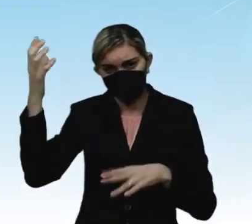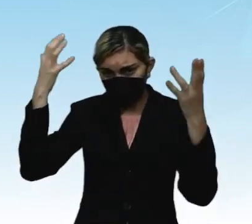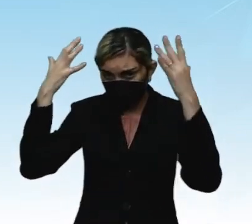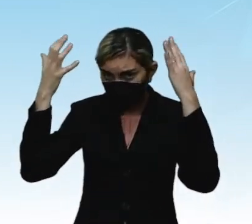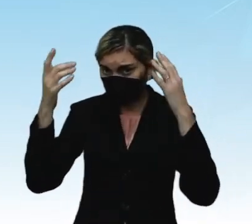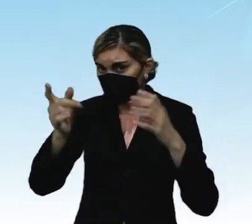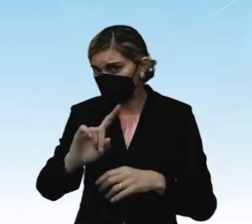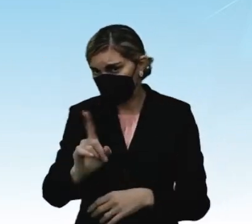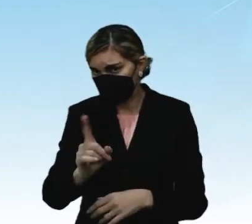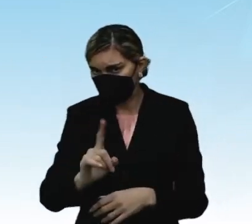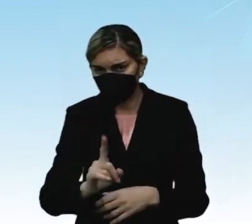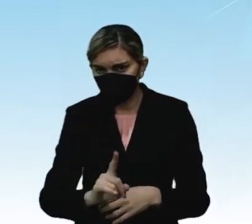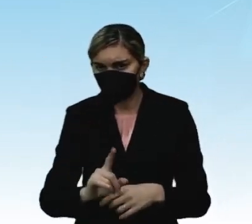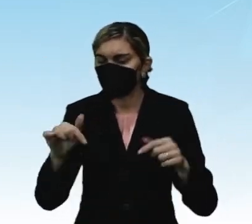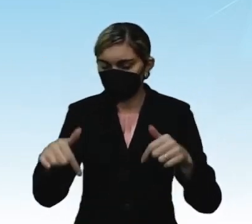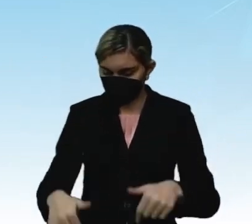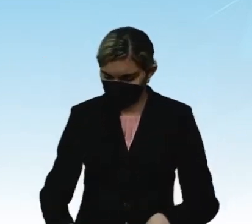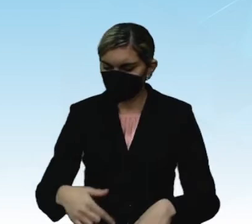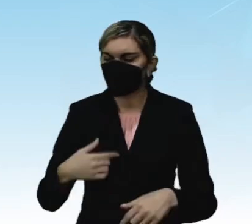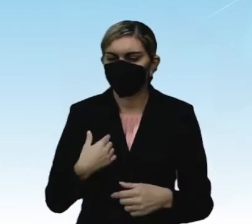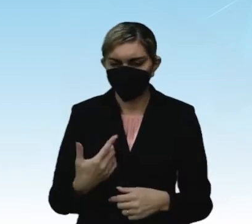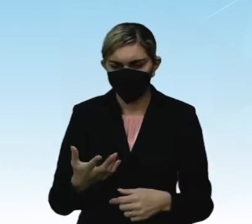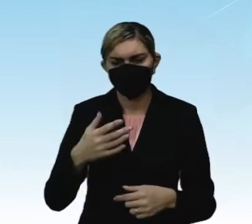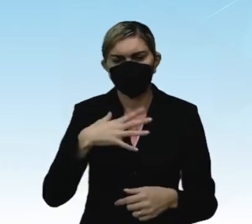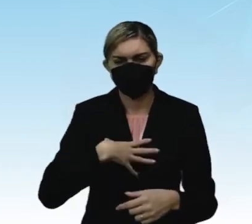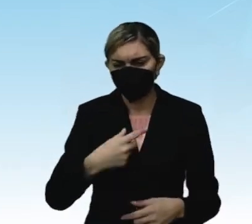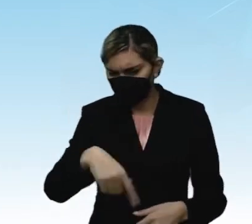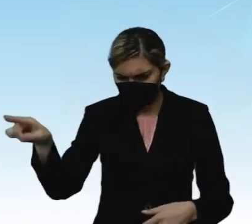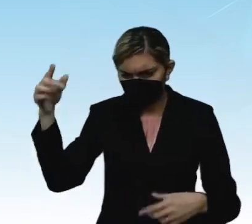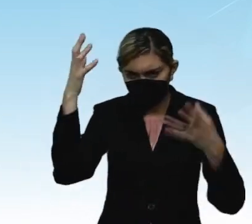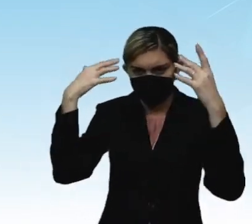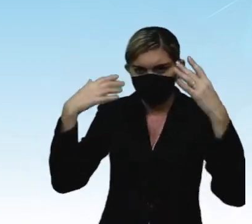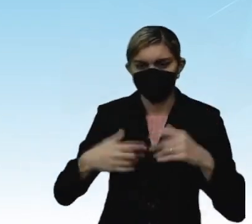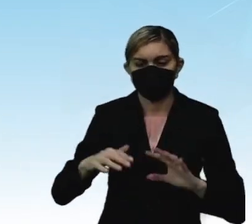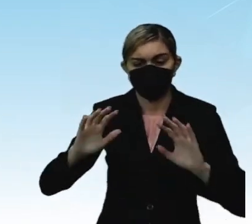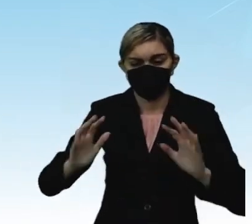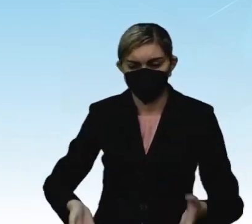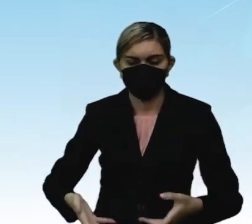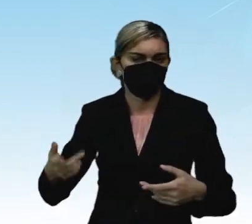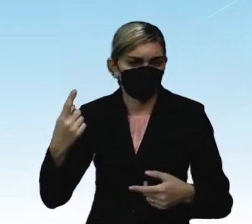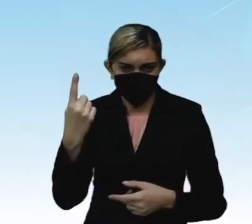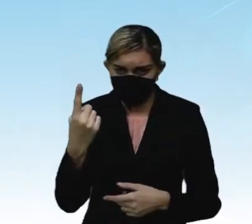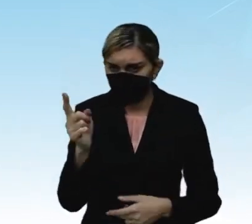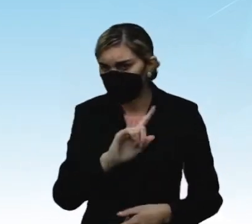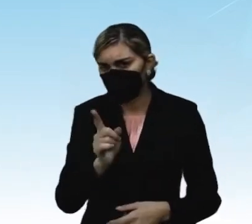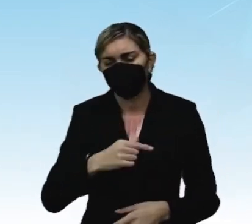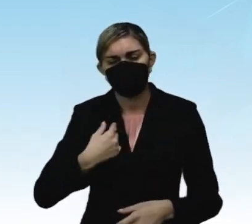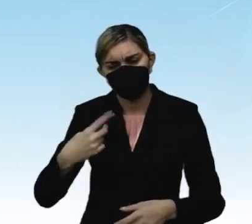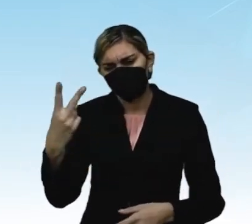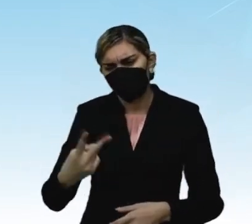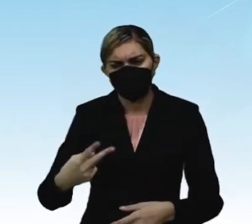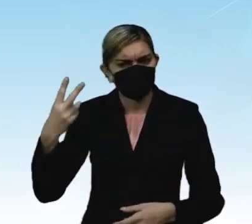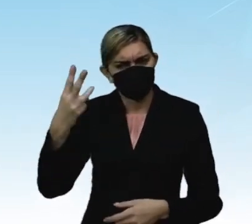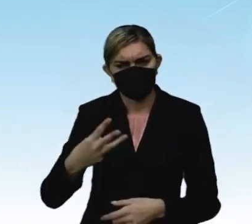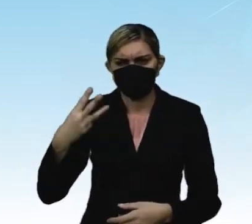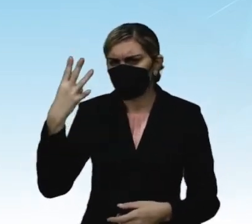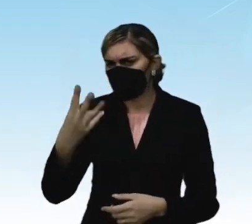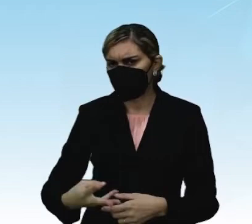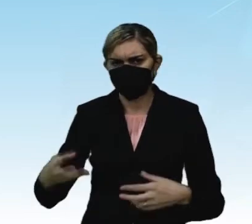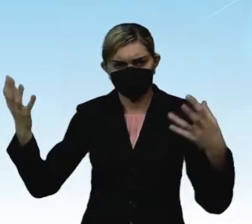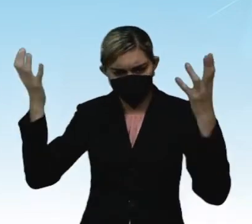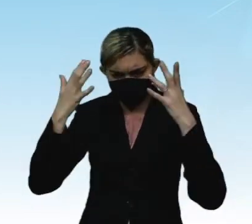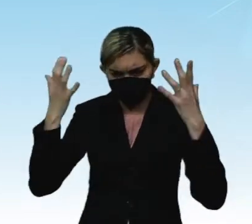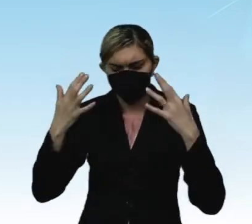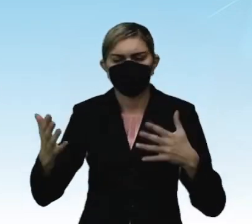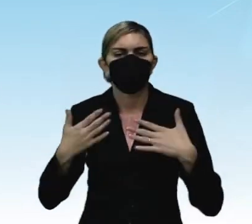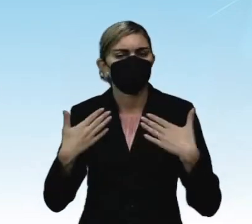banho, não. E a gente, quando sua mãe, meu filho, vai tomar o seu banho, já tomei hoje. Só um? Tome 2 ou 3 ou 4, meu anjo. Com o